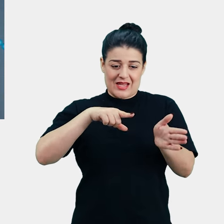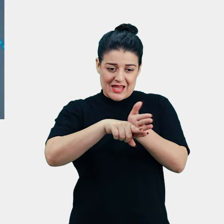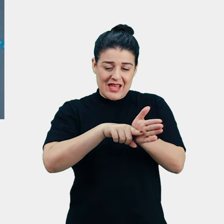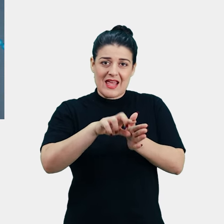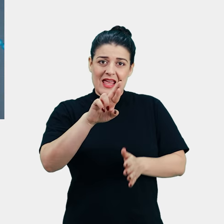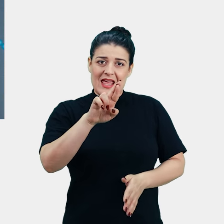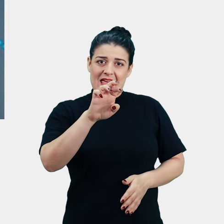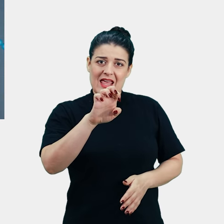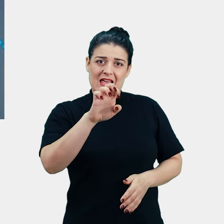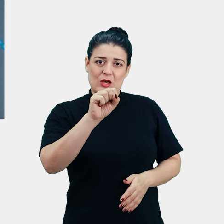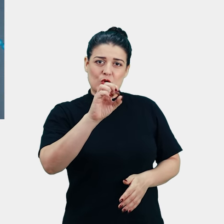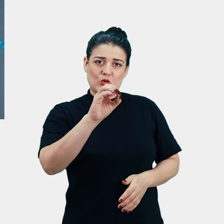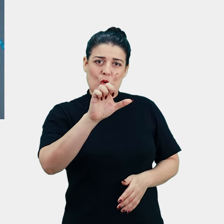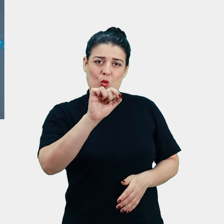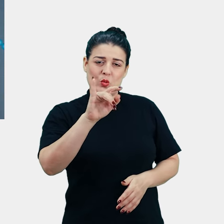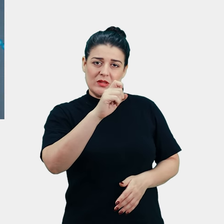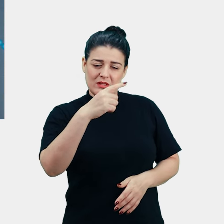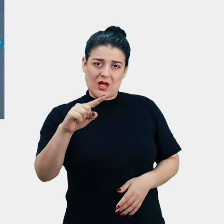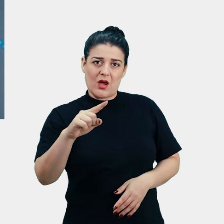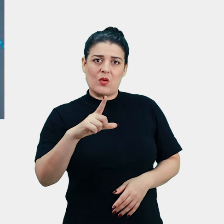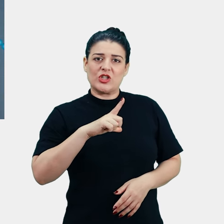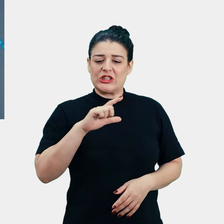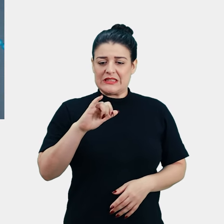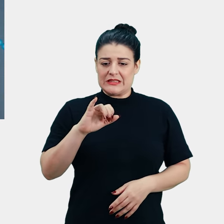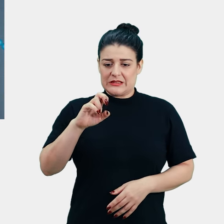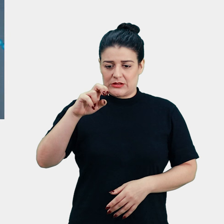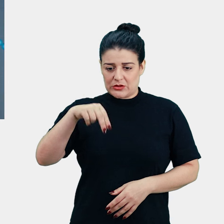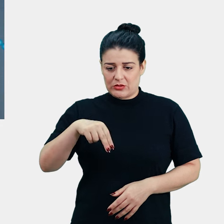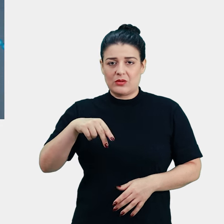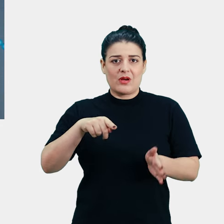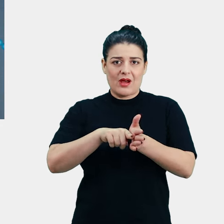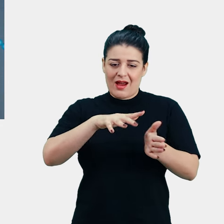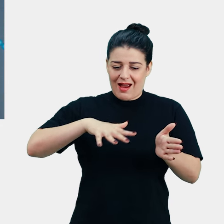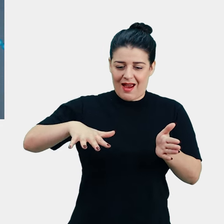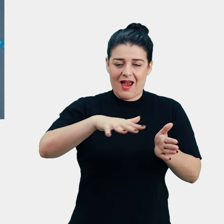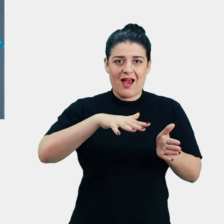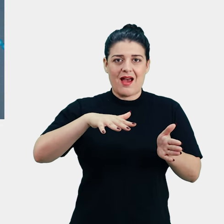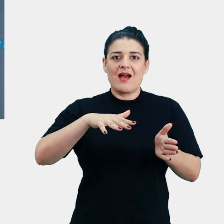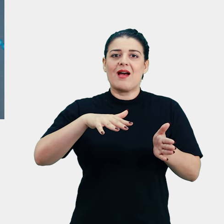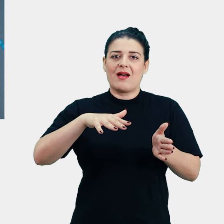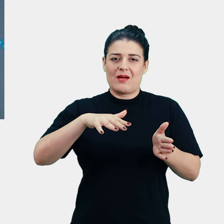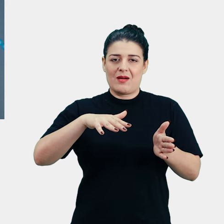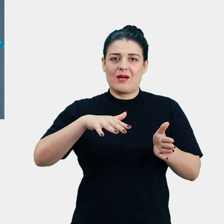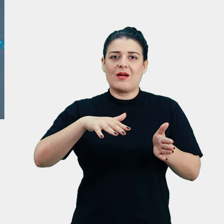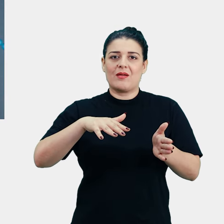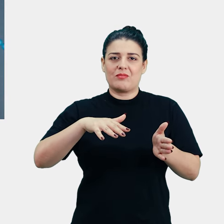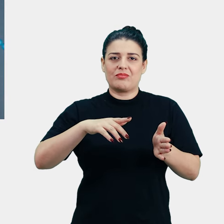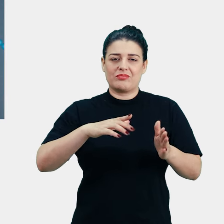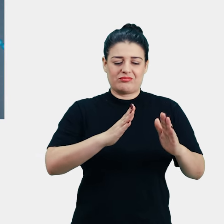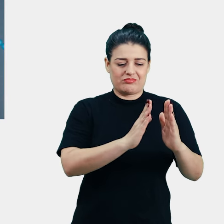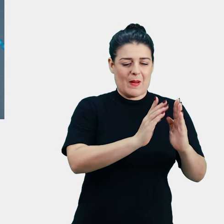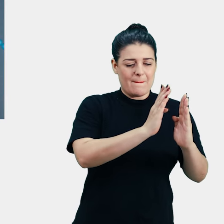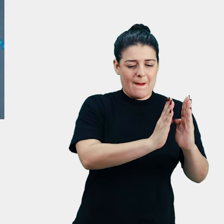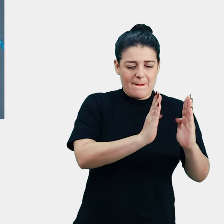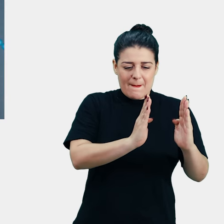unitária, os íons, né, com a razão massa-carga, qual esteja em ressonância com o campo aplicado, eles irão passar pelas barras do quadrupolo